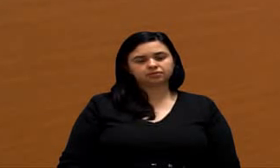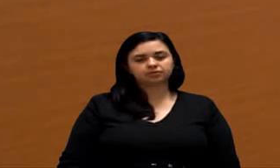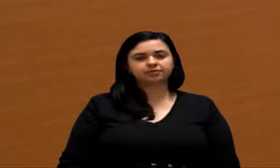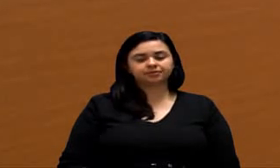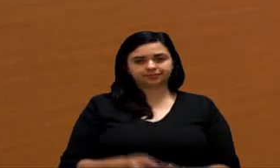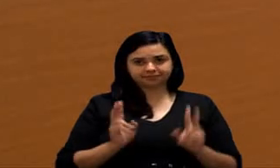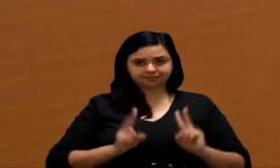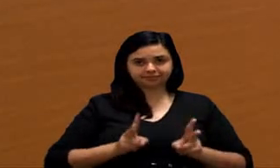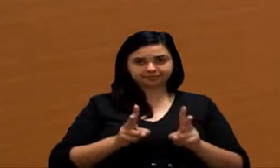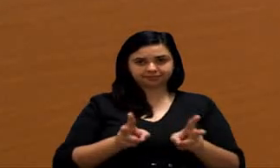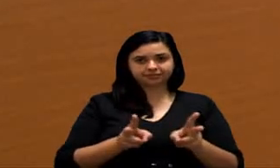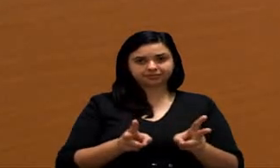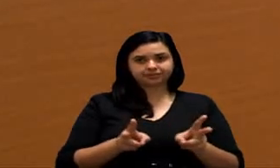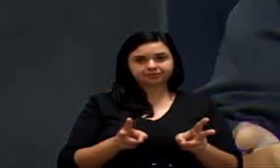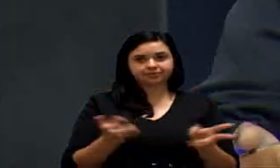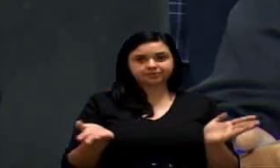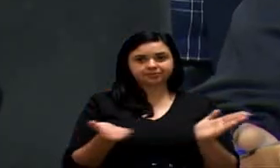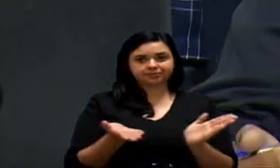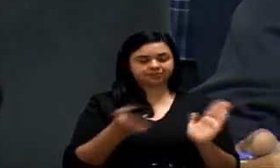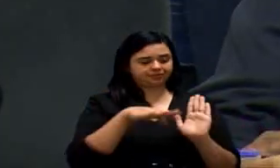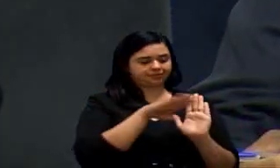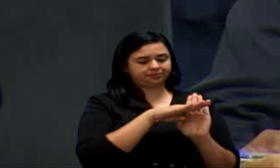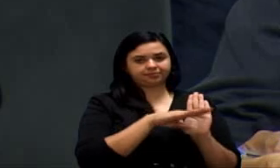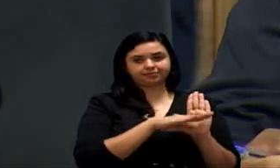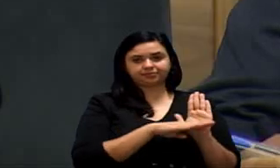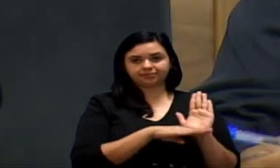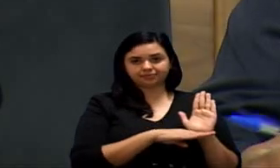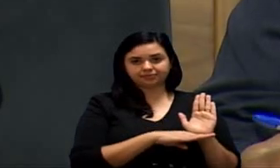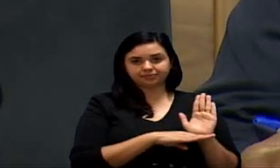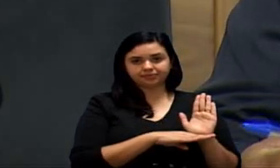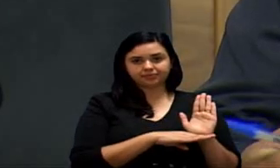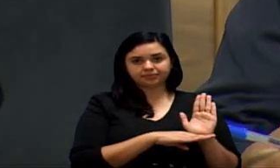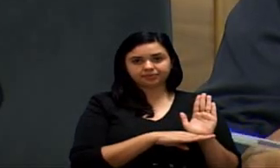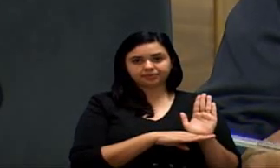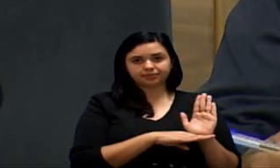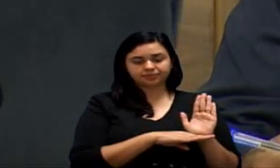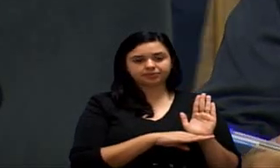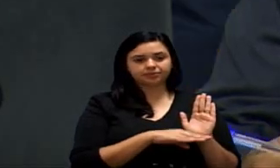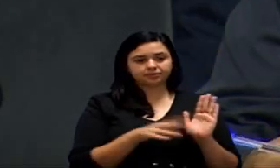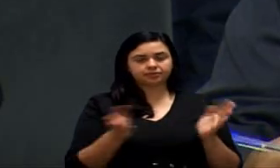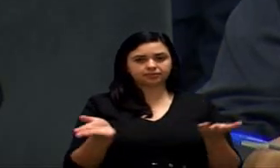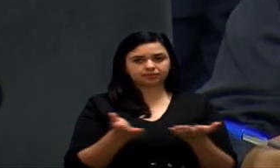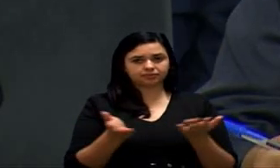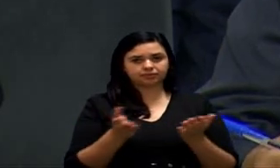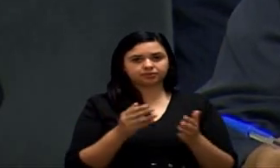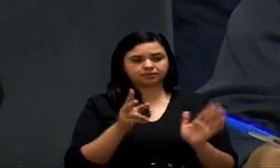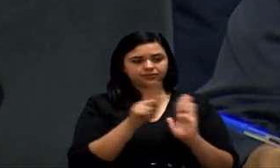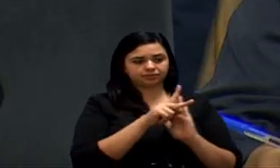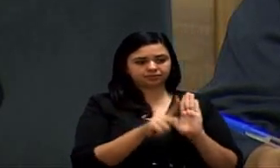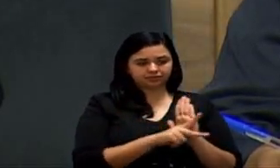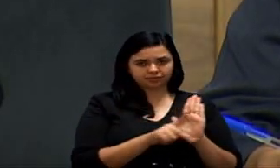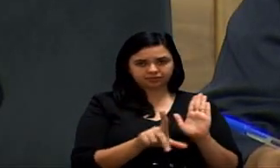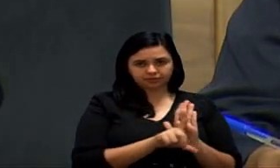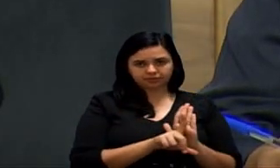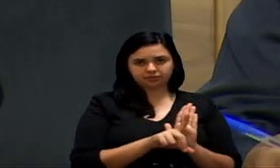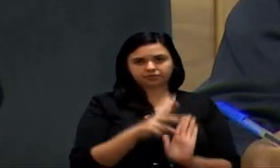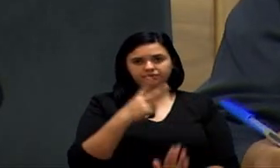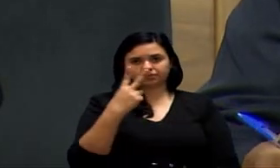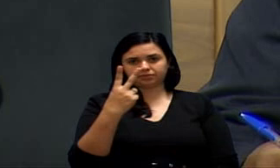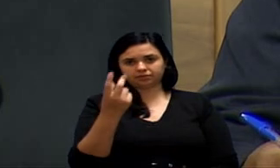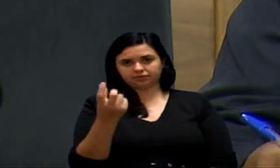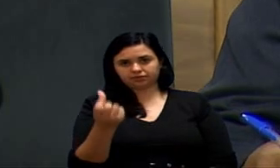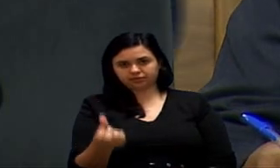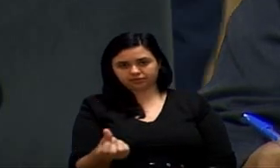Vamos dar continuidade à nossa pauta, matéria redação final, projeto de lei 216-22